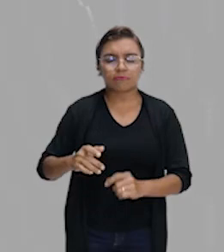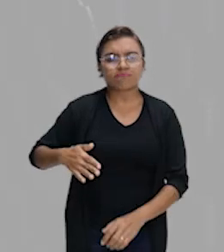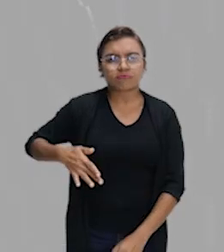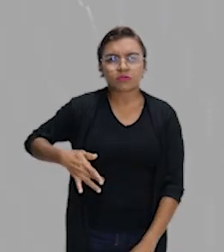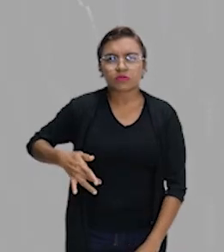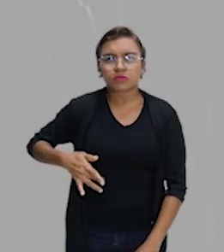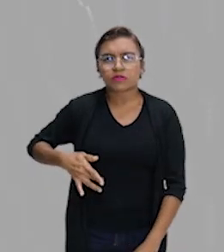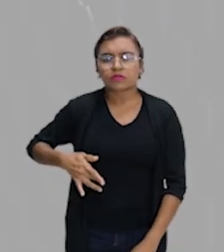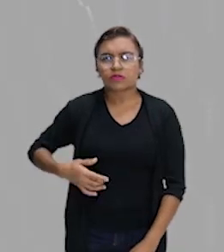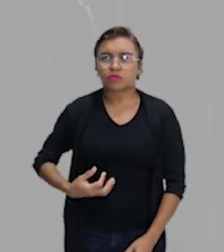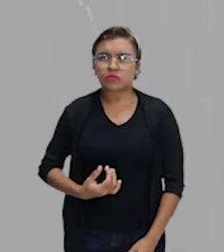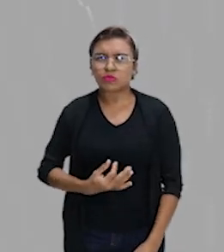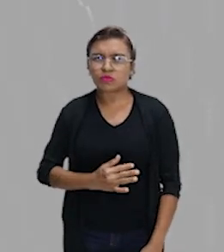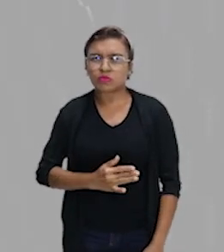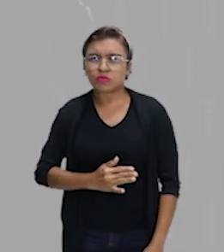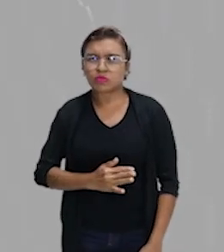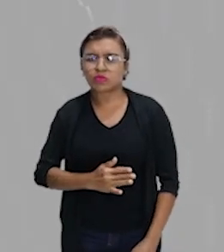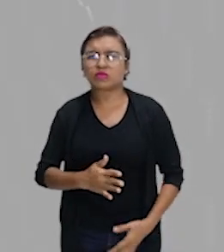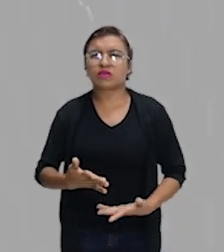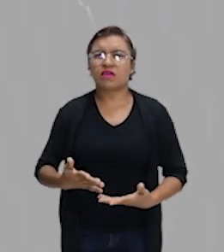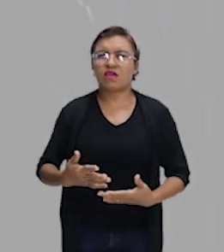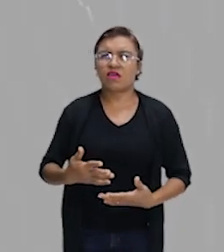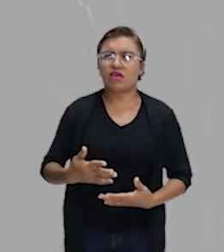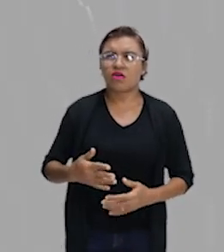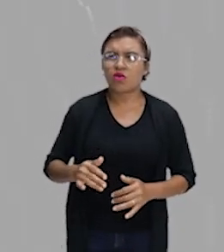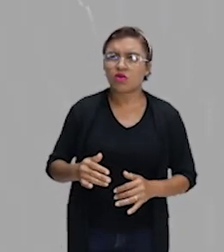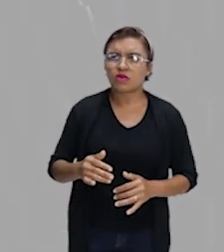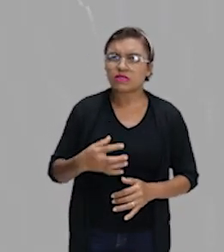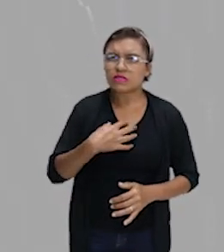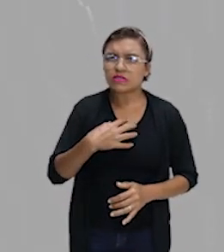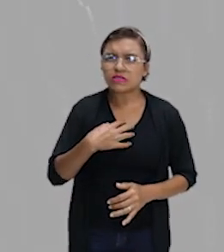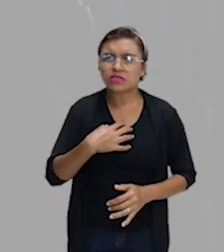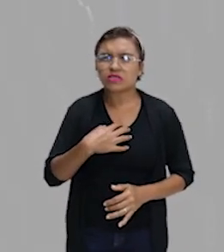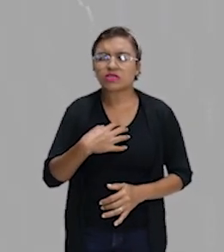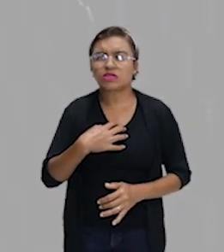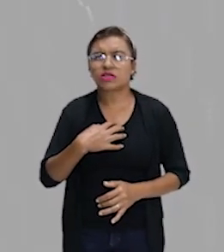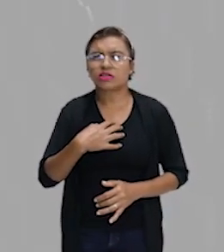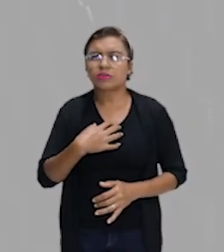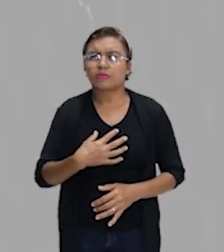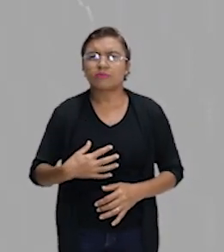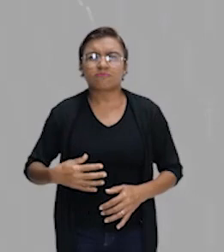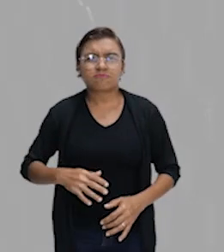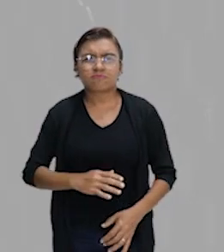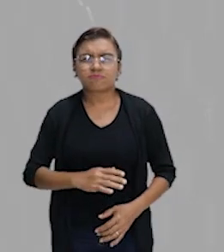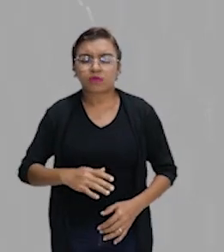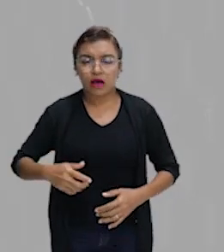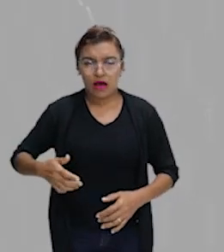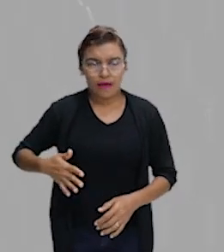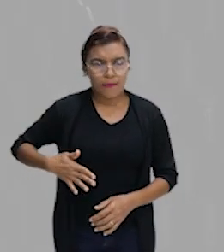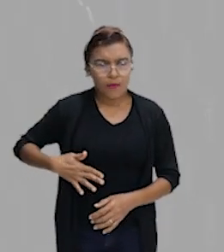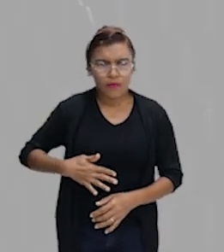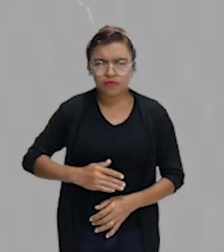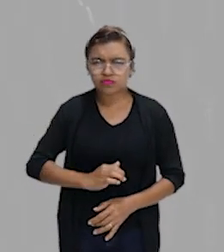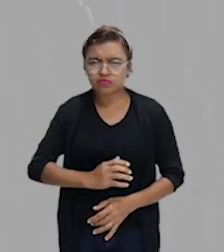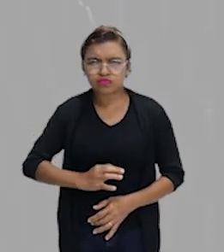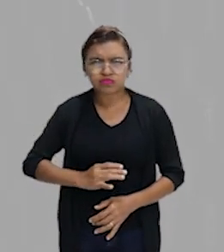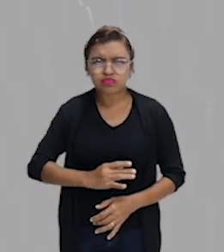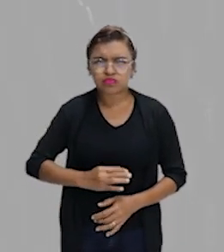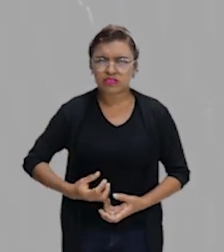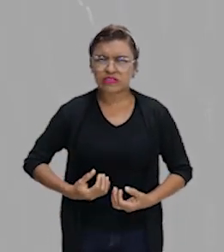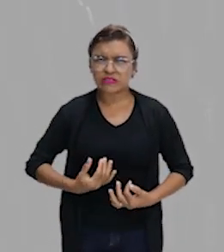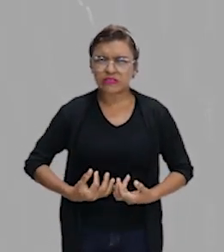hiperacidez, né? Ou seja, você comeu um alimento muito gorduroso, então o que acontece? O nosso